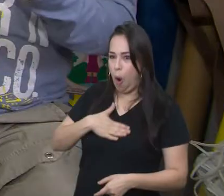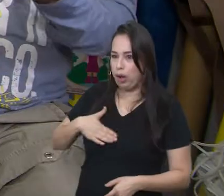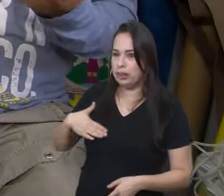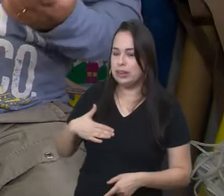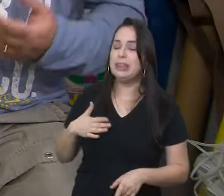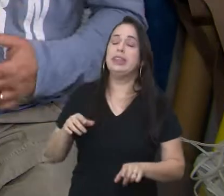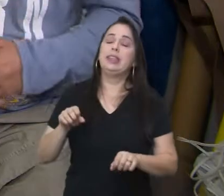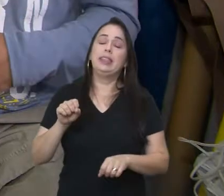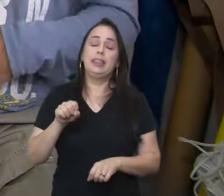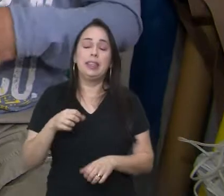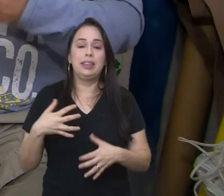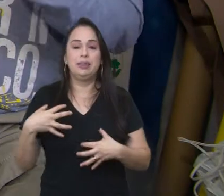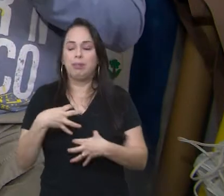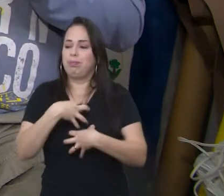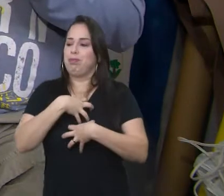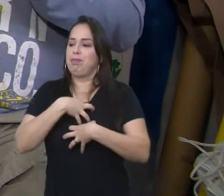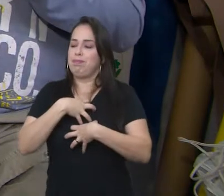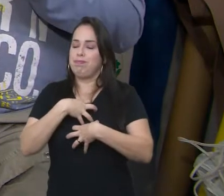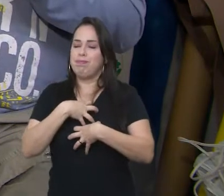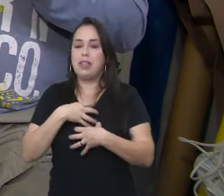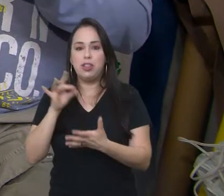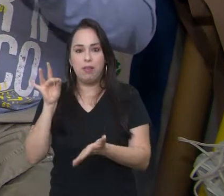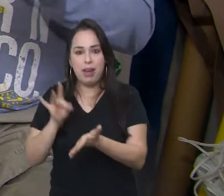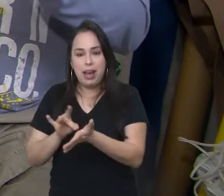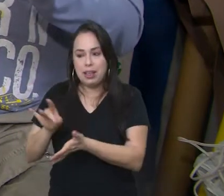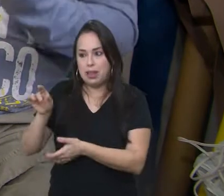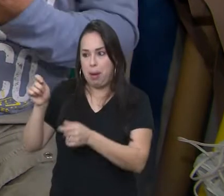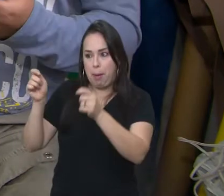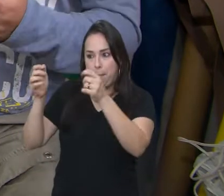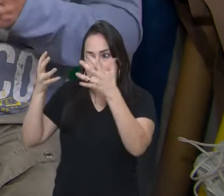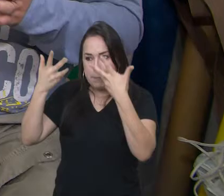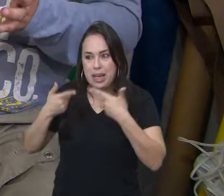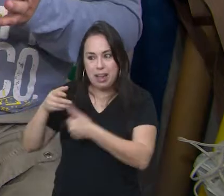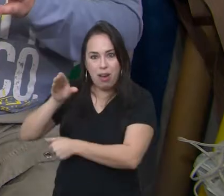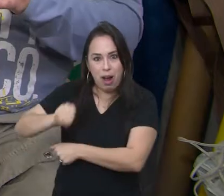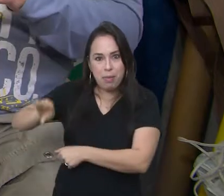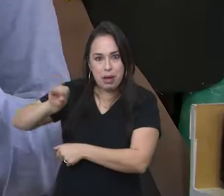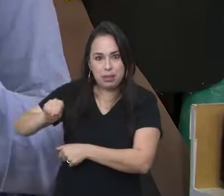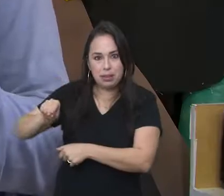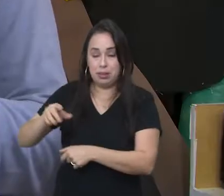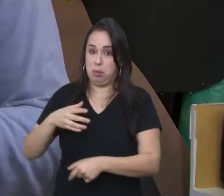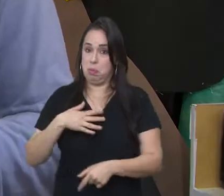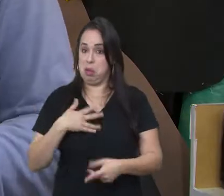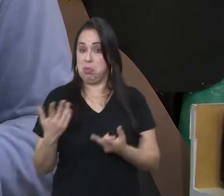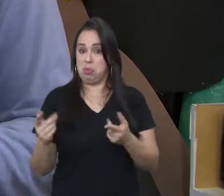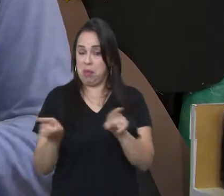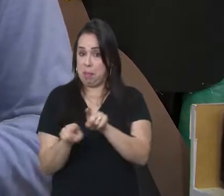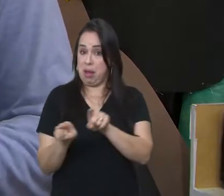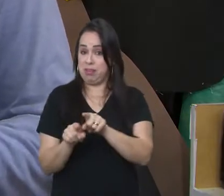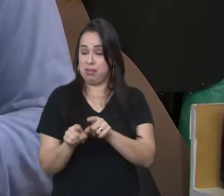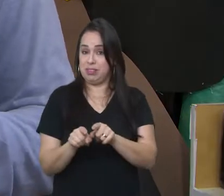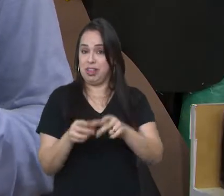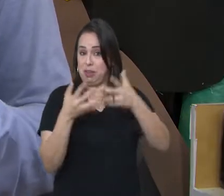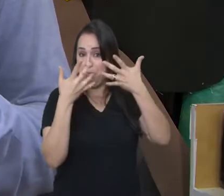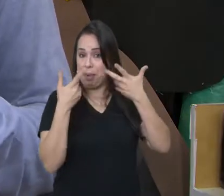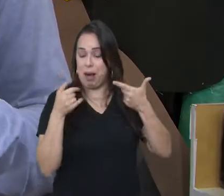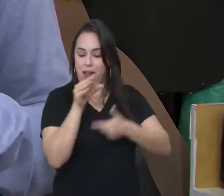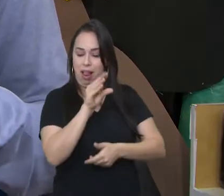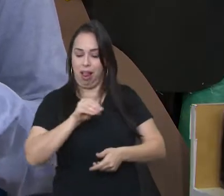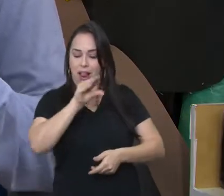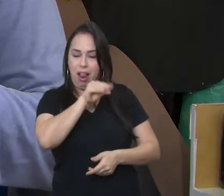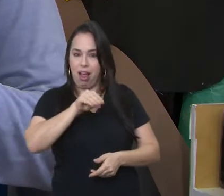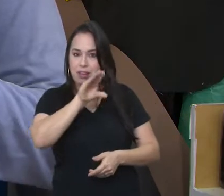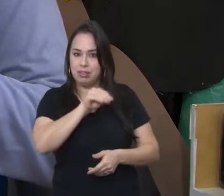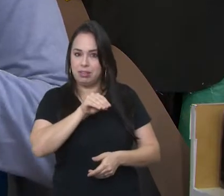gosta disso, porco. te encantava, né? Então isso mexeu muito comigo, porque de falar, então meus personagens, os meus animais falam também,